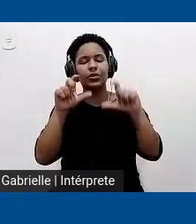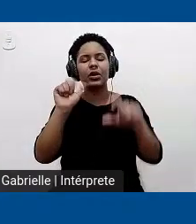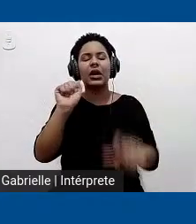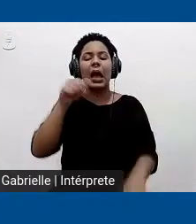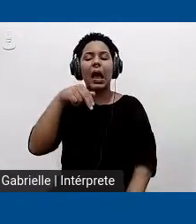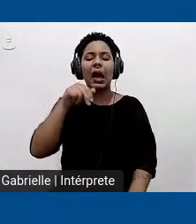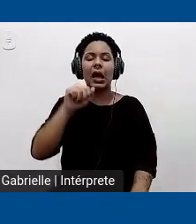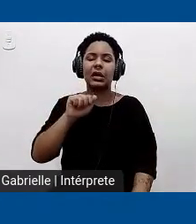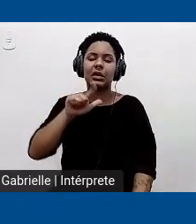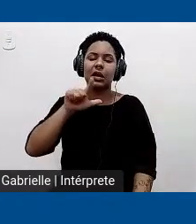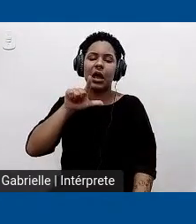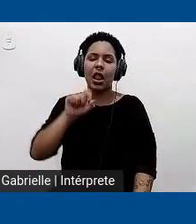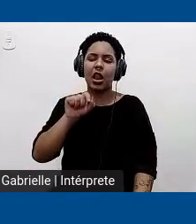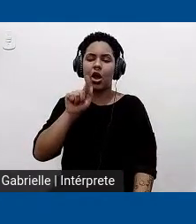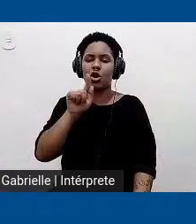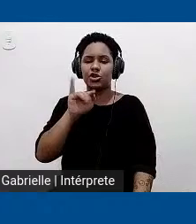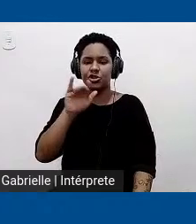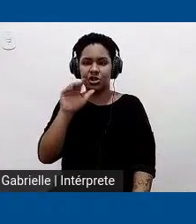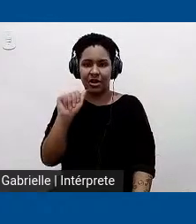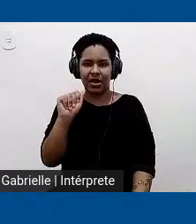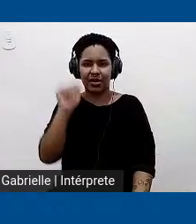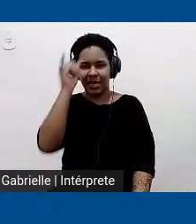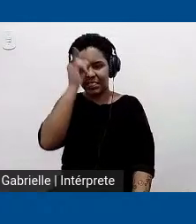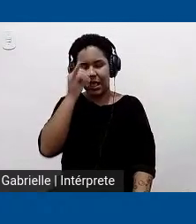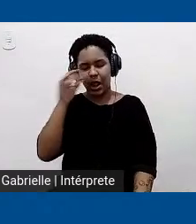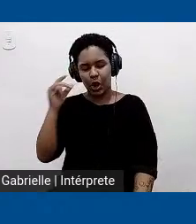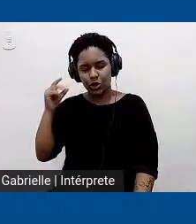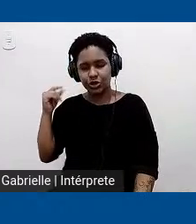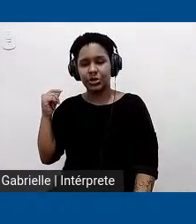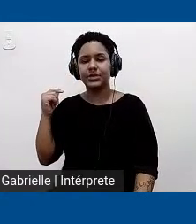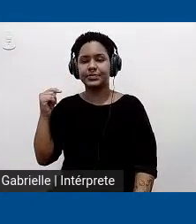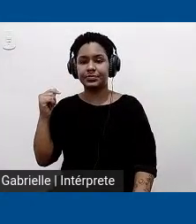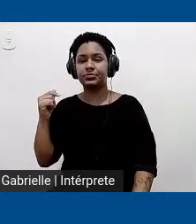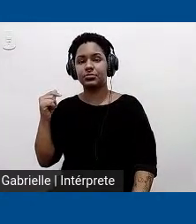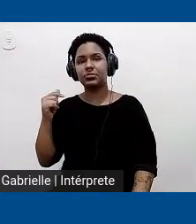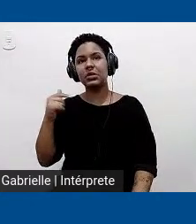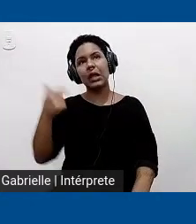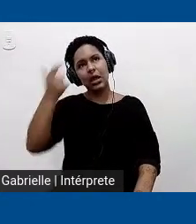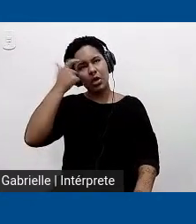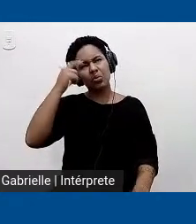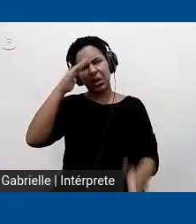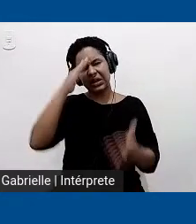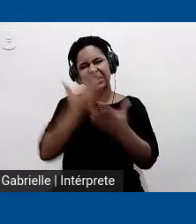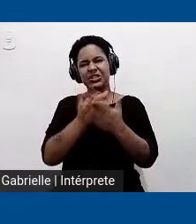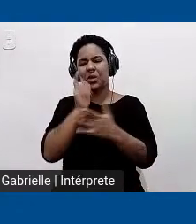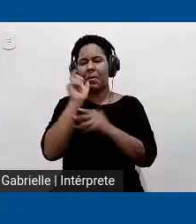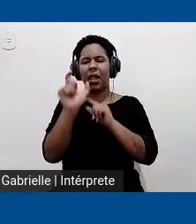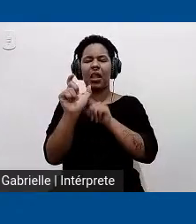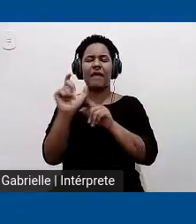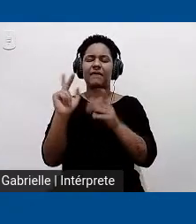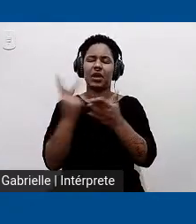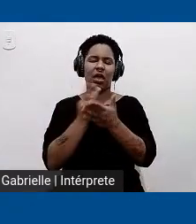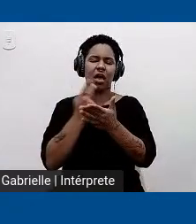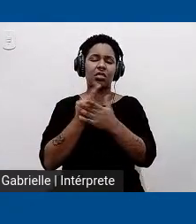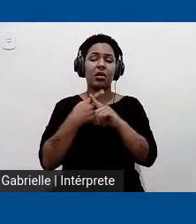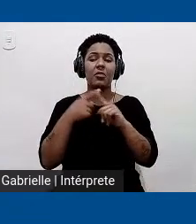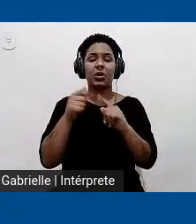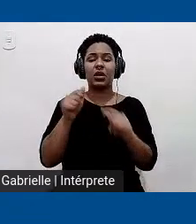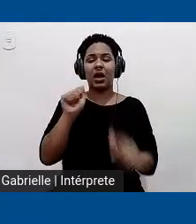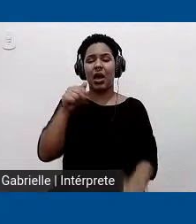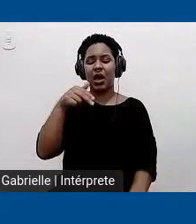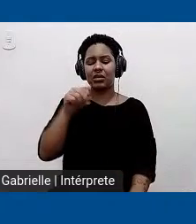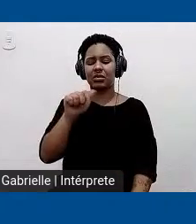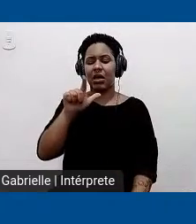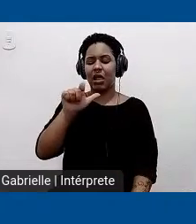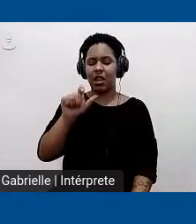porque eu acho assim, impreciso, né? Até incorreto, porque o análogo é o que vem